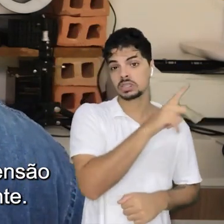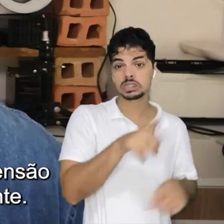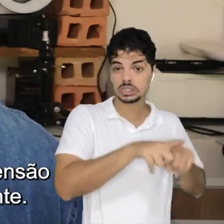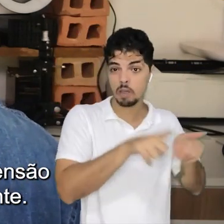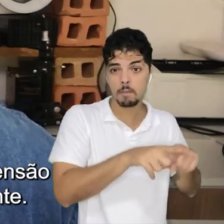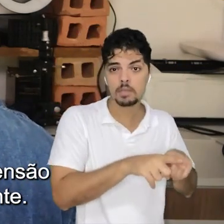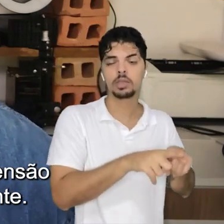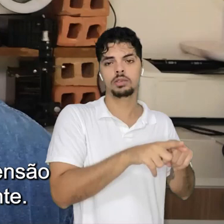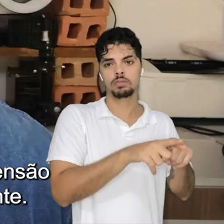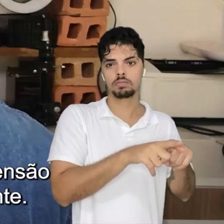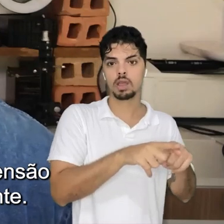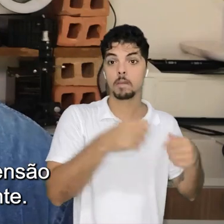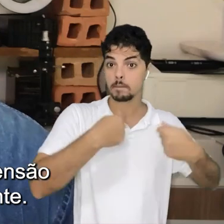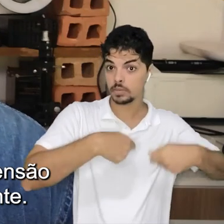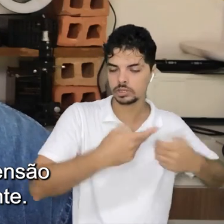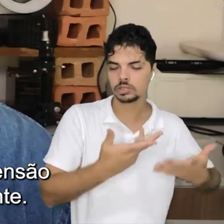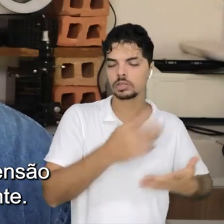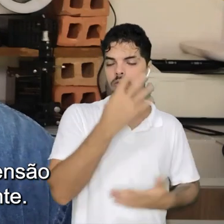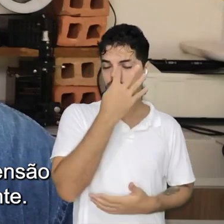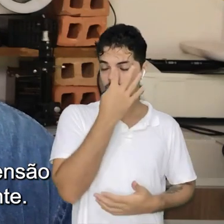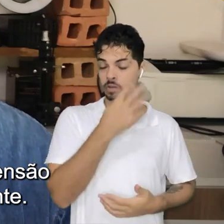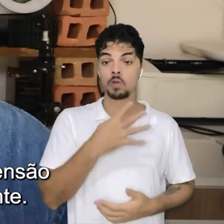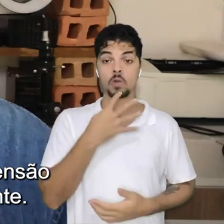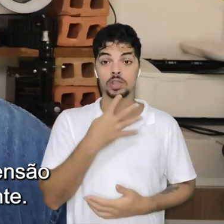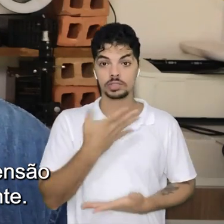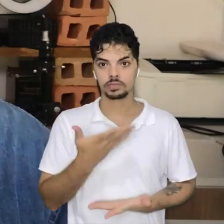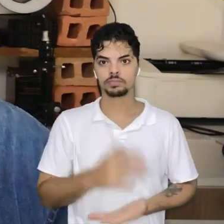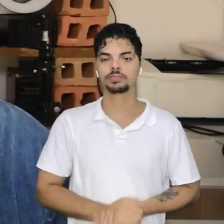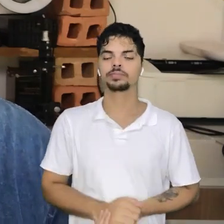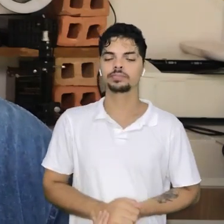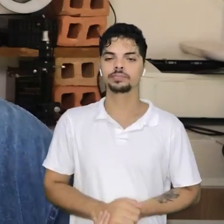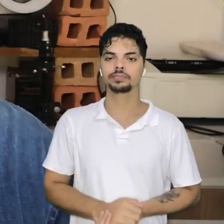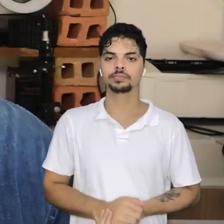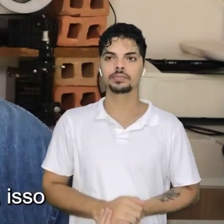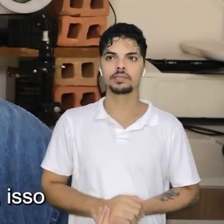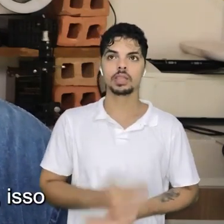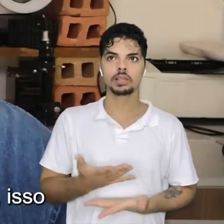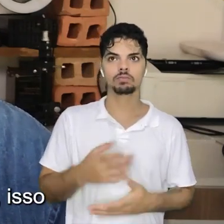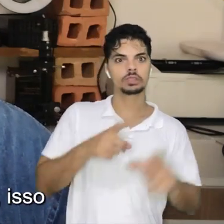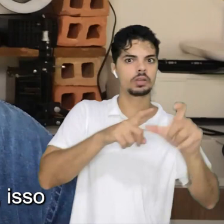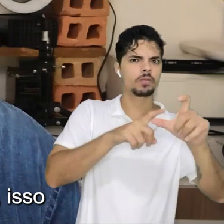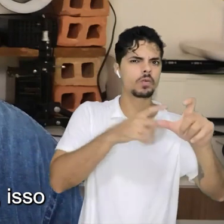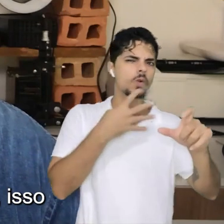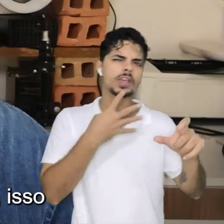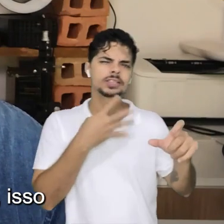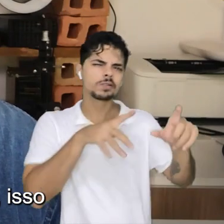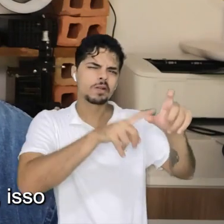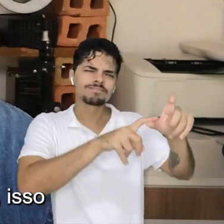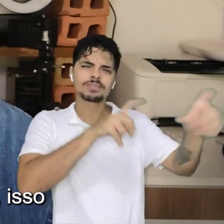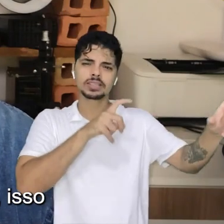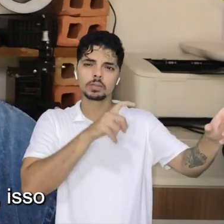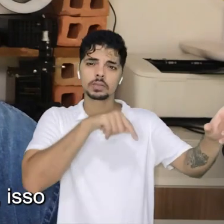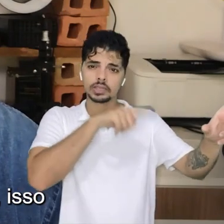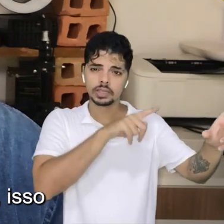ajuda a compreensão de questões de nosso tempo presente partindo pelo menos do processo de independência que o